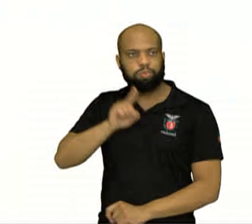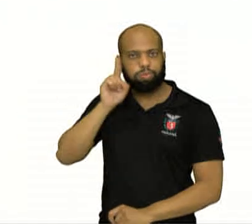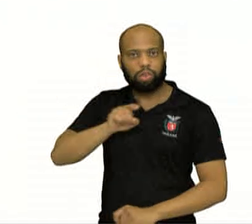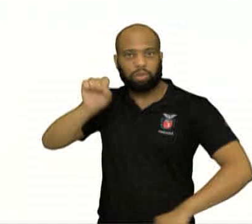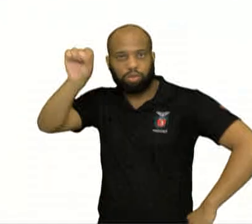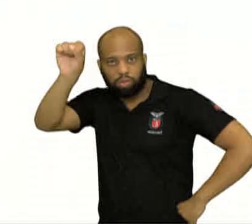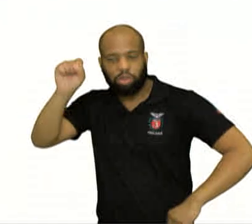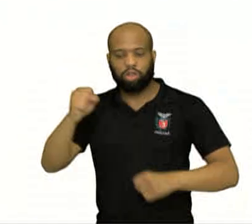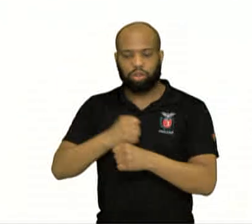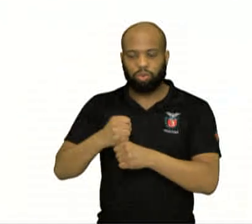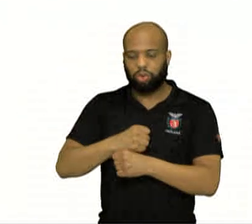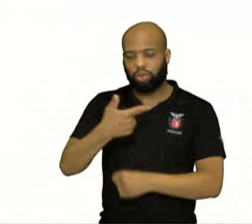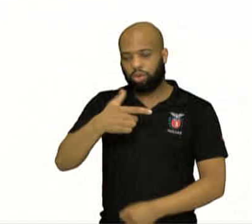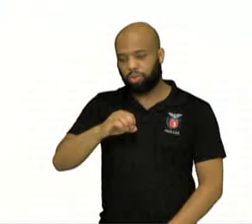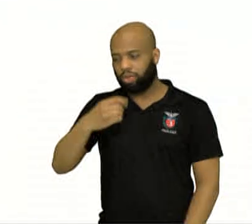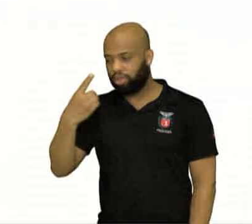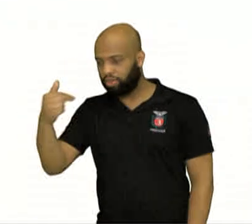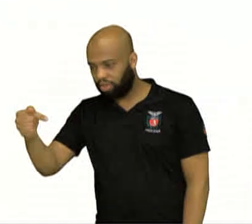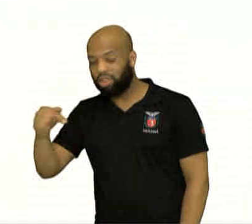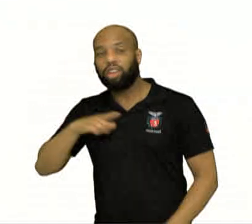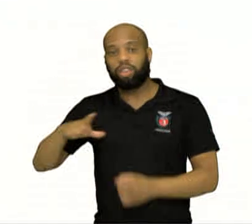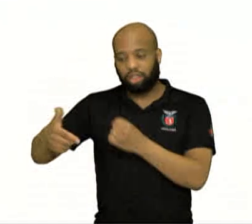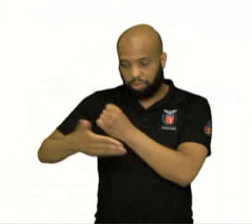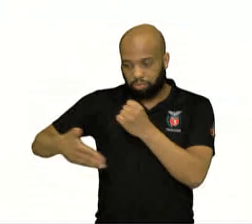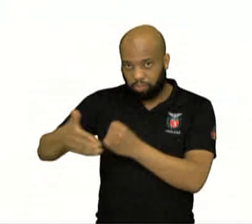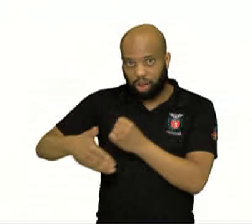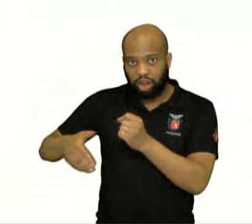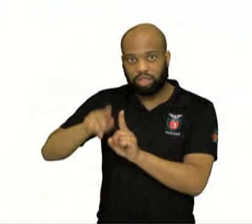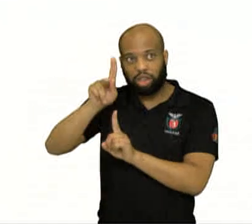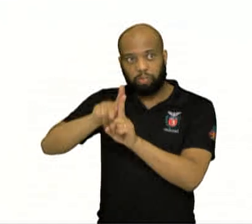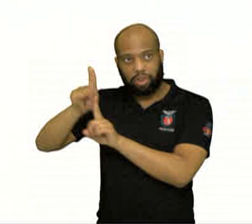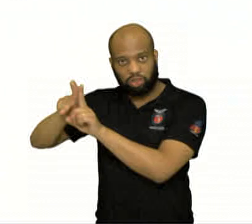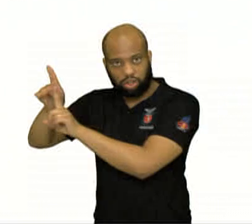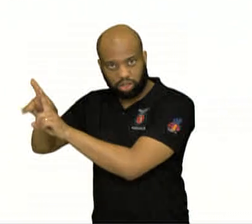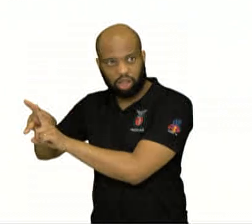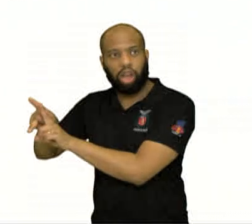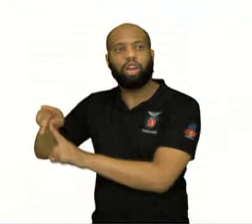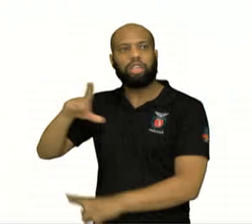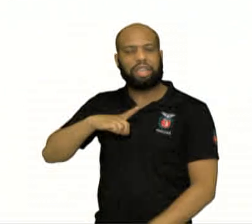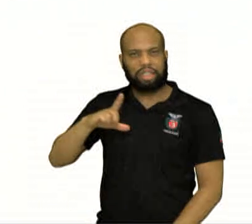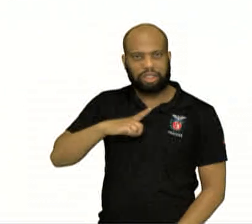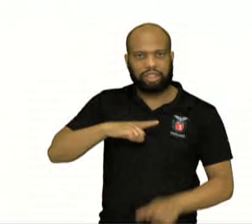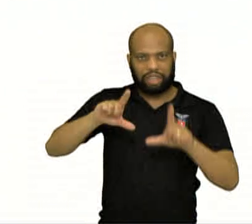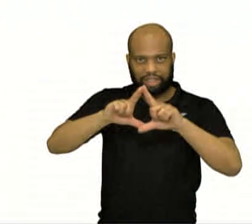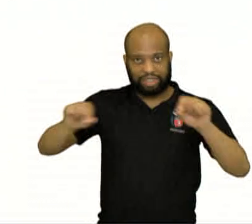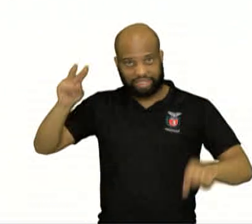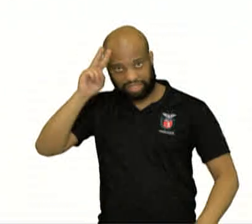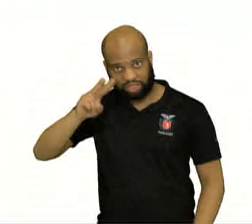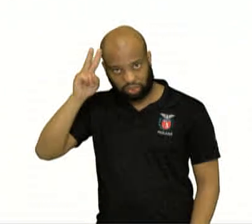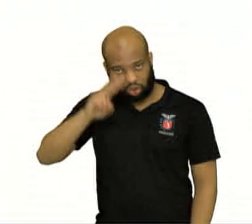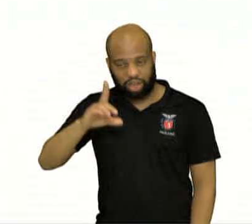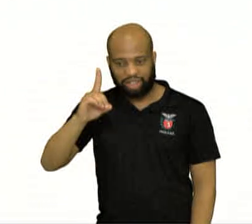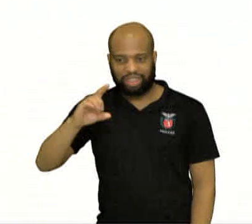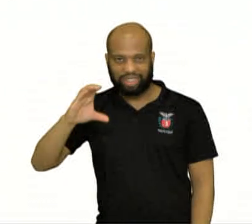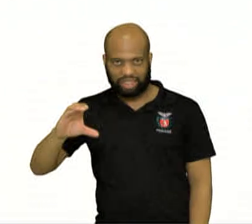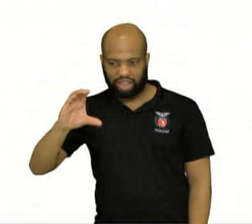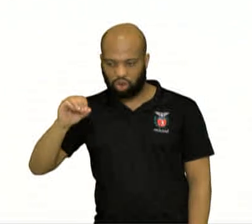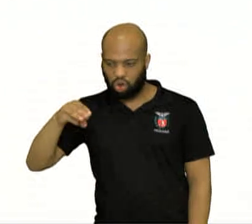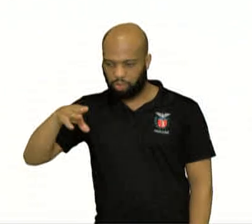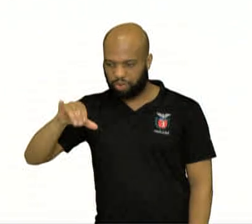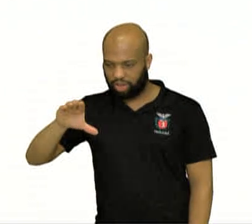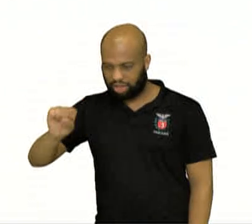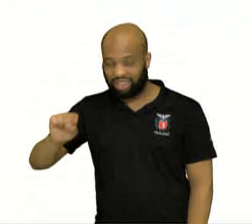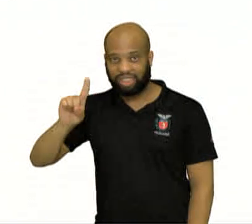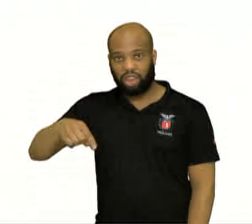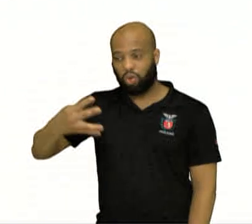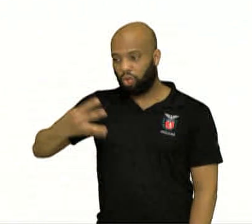super-herói em 2017 baseado da personagem homônima da DC Comics e distribuída pela Warner Bros Pictures é o